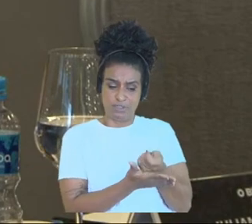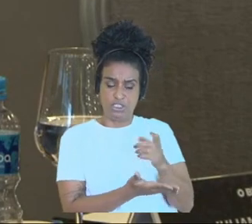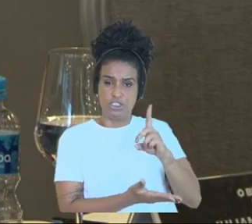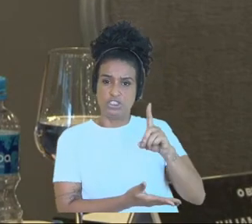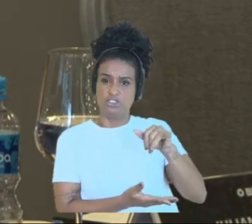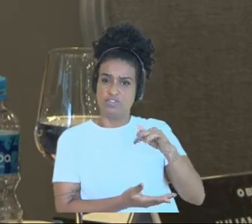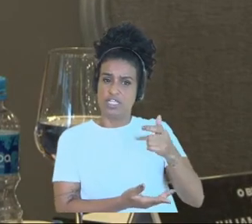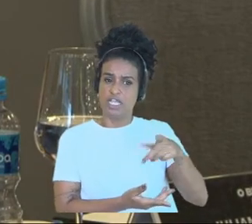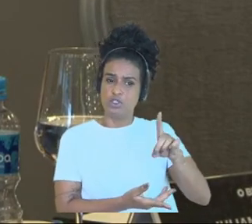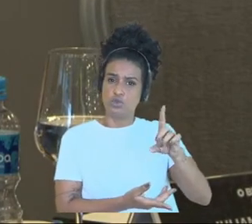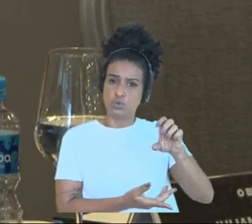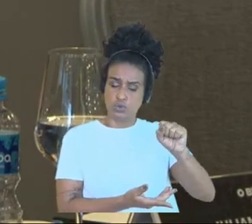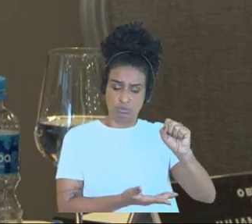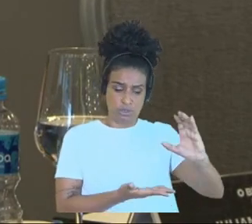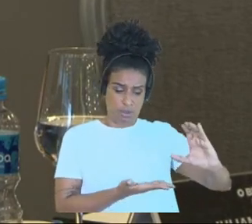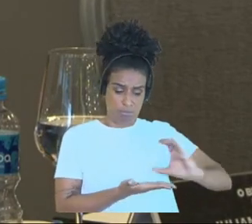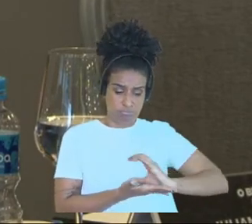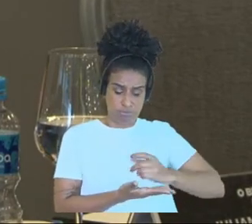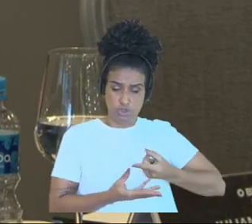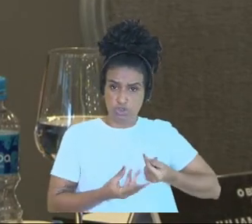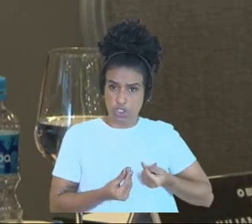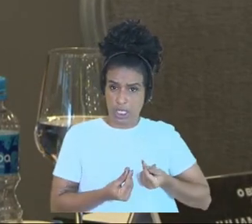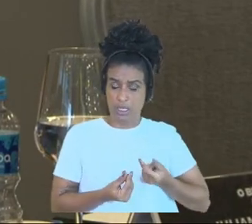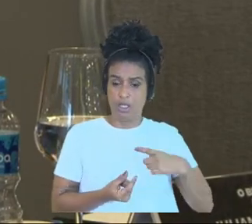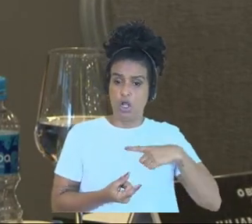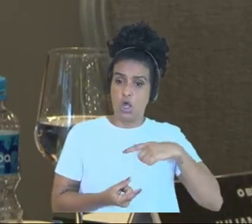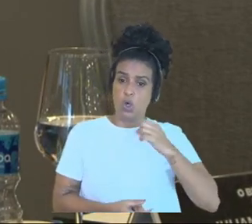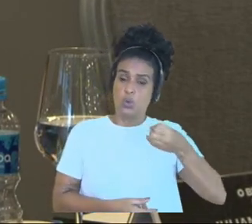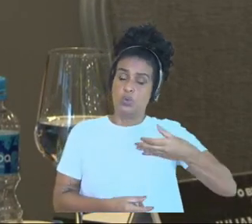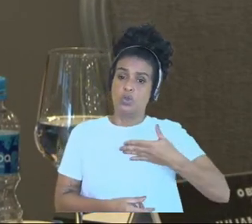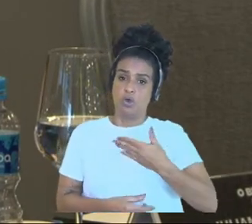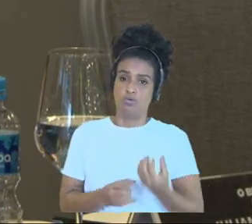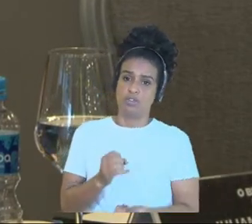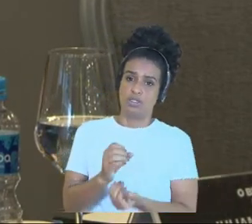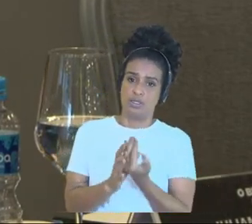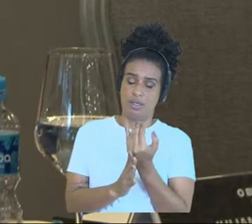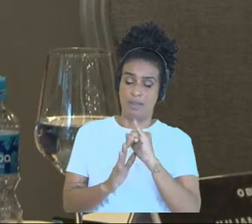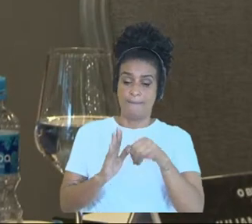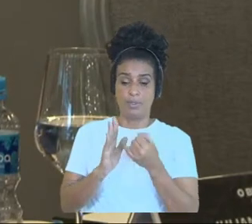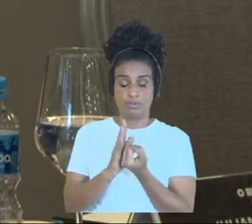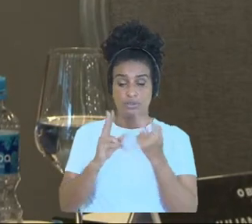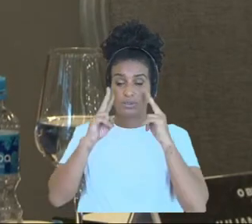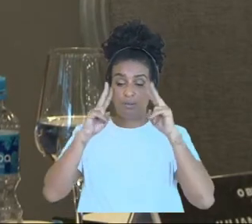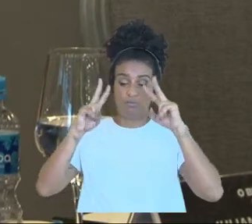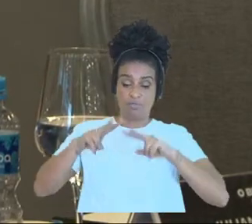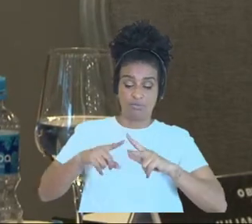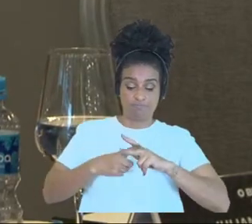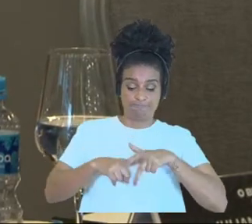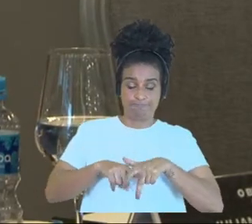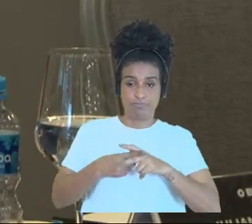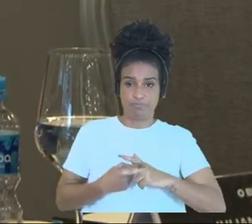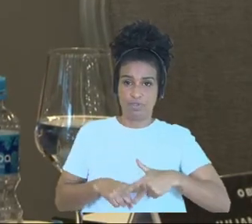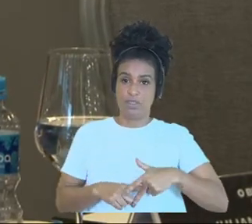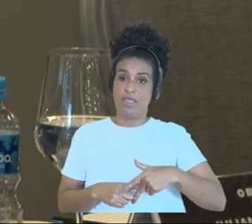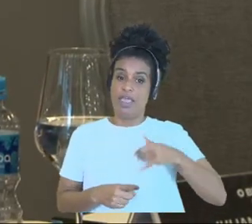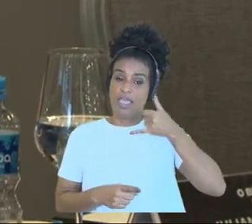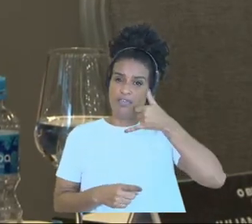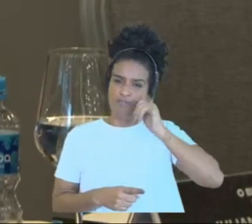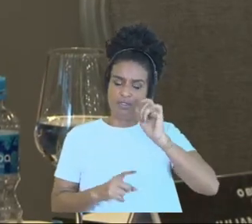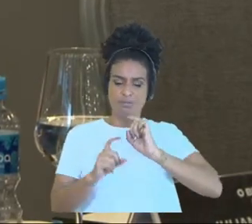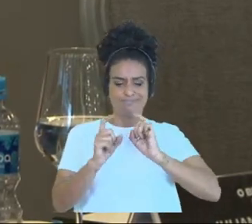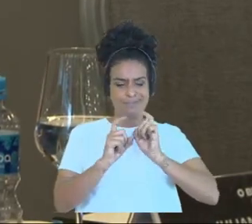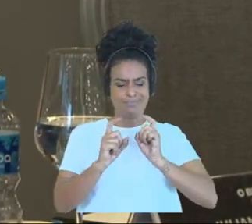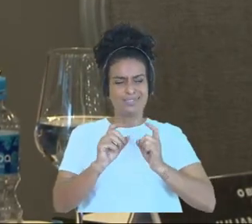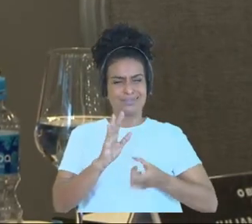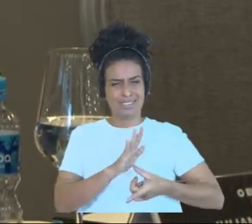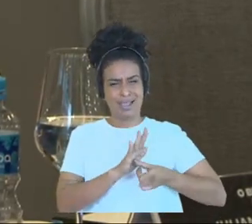novos impostos, mas a gente, de fato, vai ter que ter algum tipo de revisão nas despesas, como eu falei, que a gente evita esse debate há muito tempo, ou algum